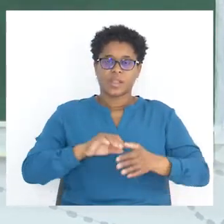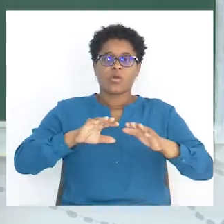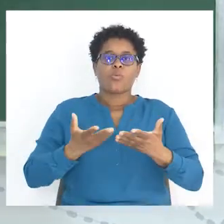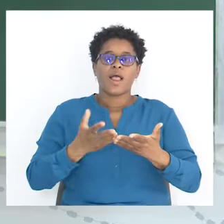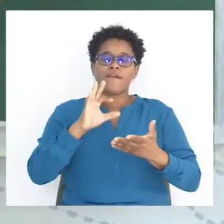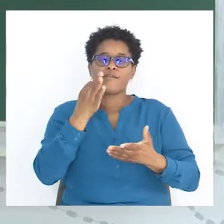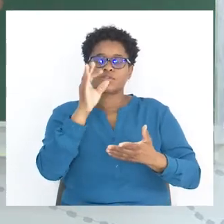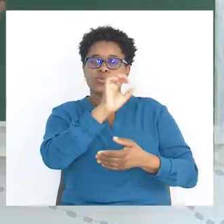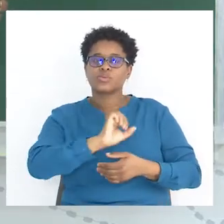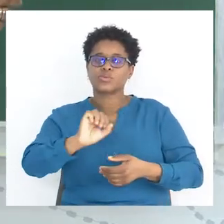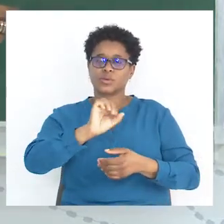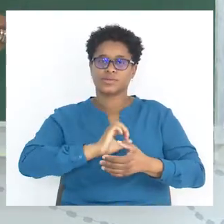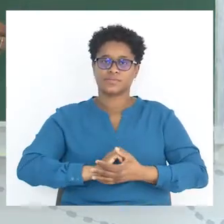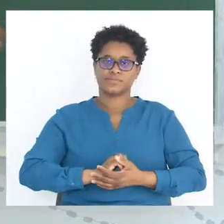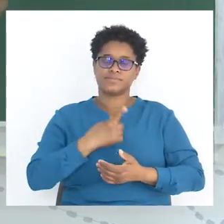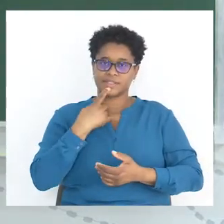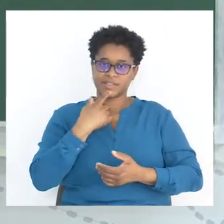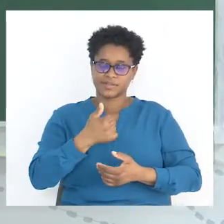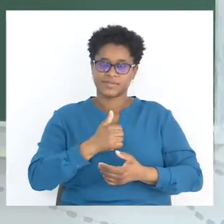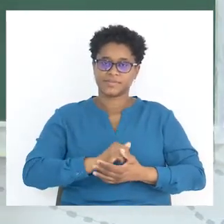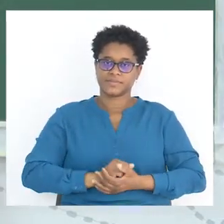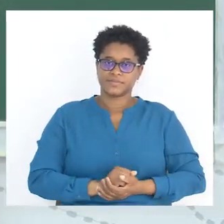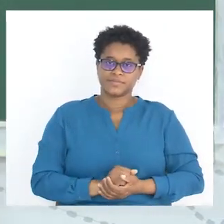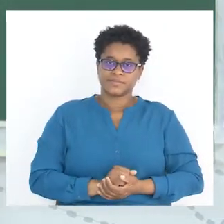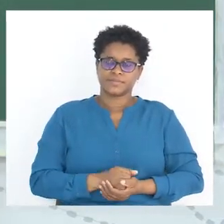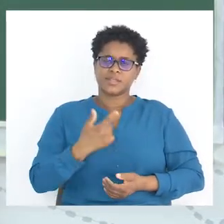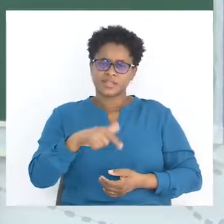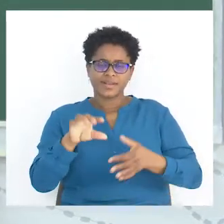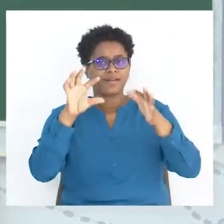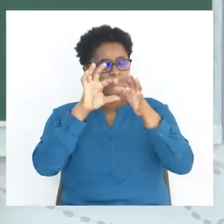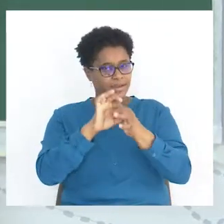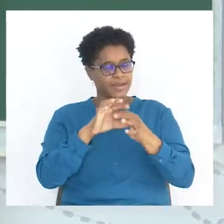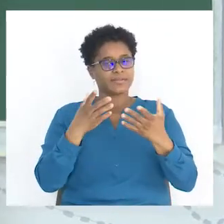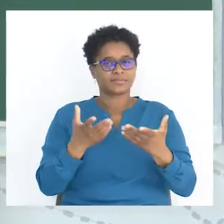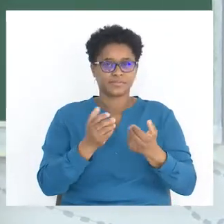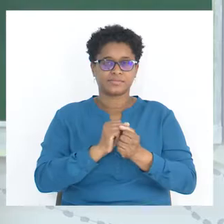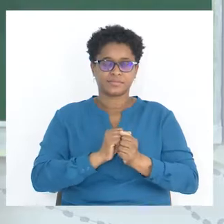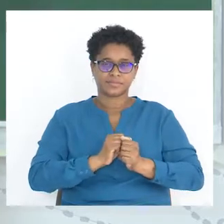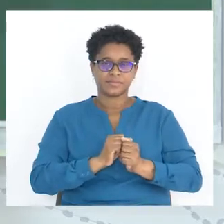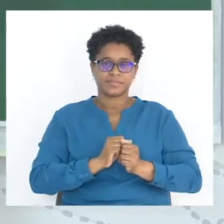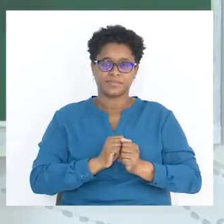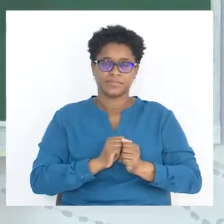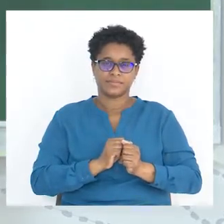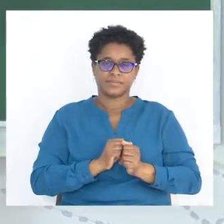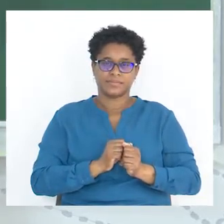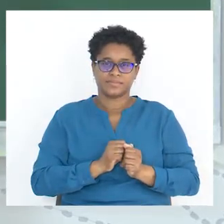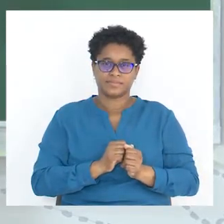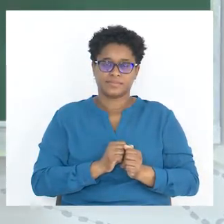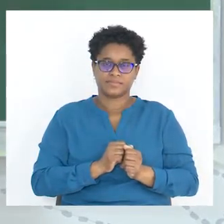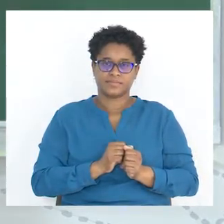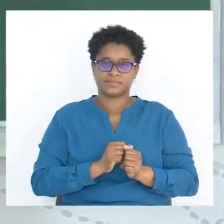Qual é que é a sua função? Ok? Está relacionada ou está ligada.